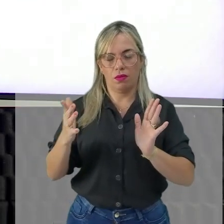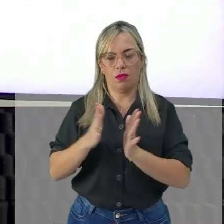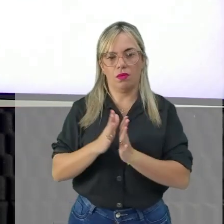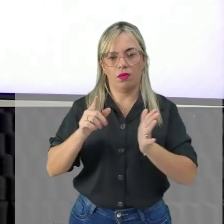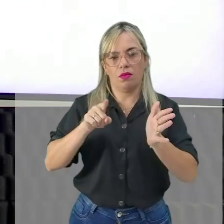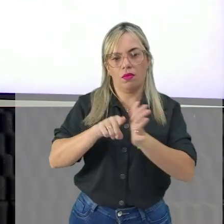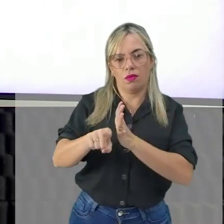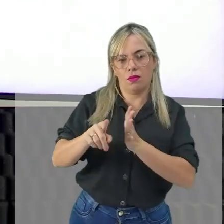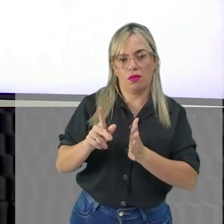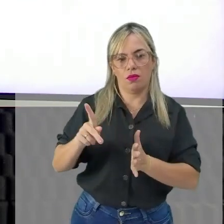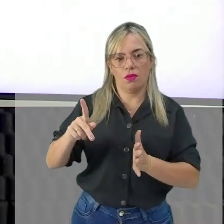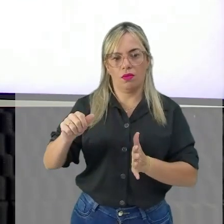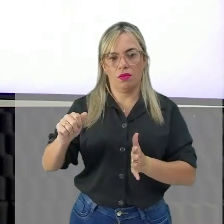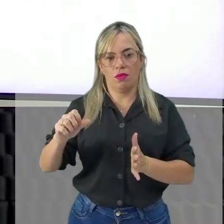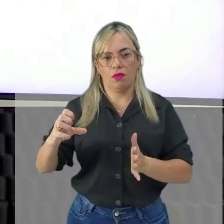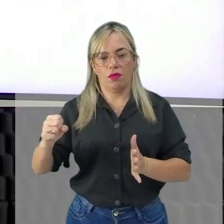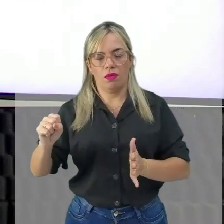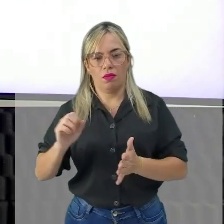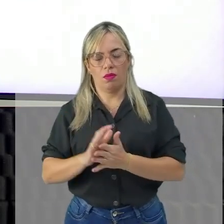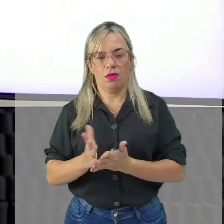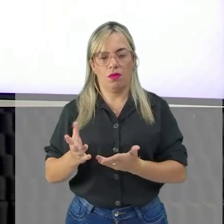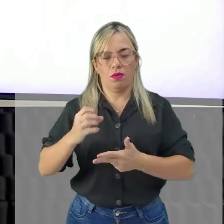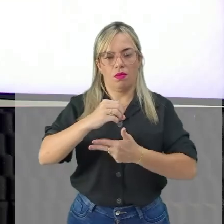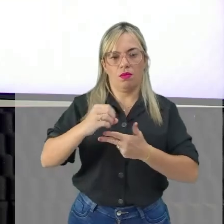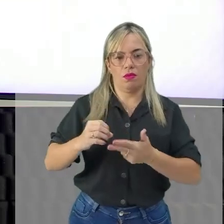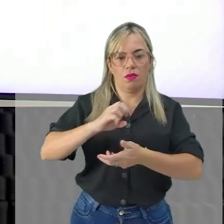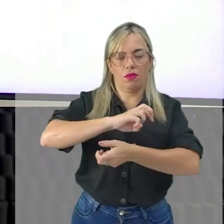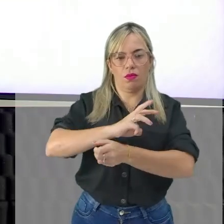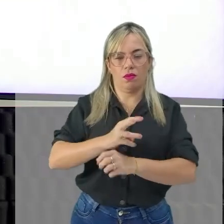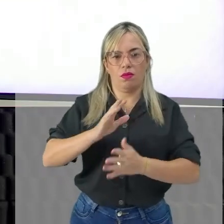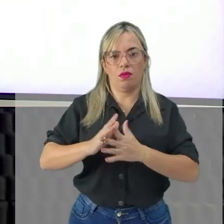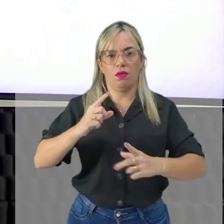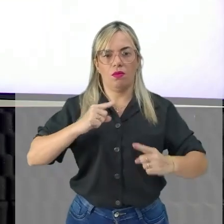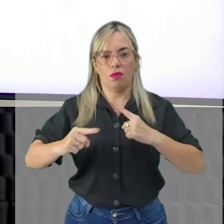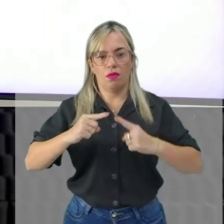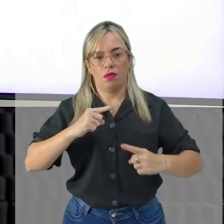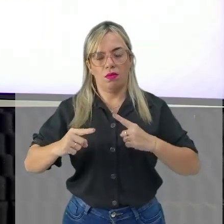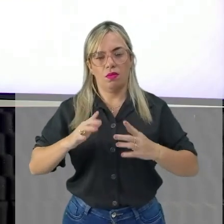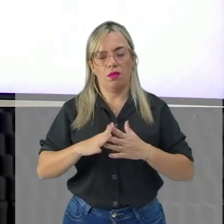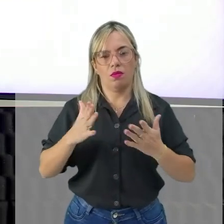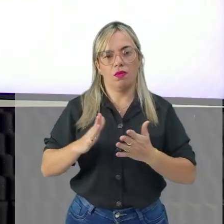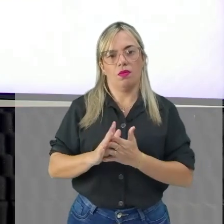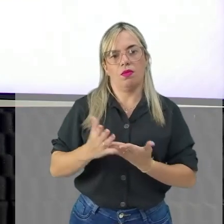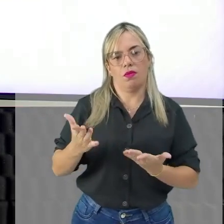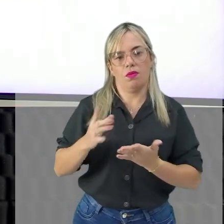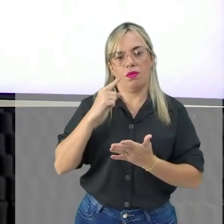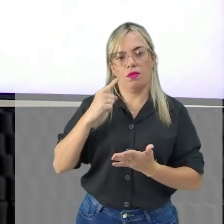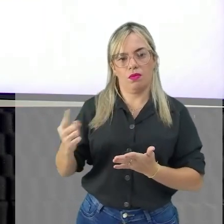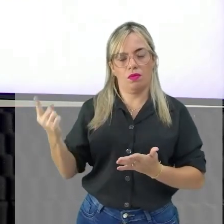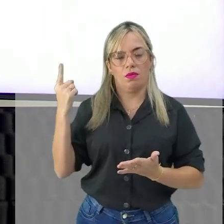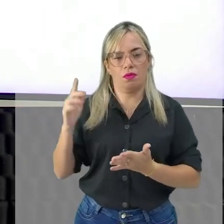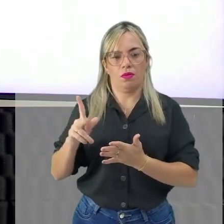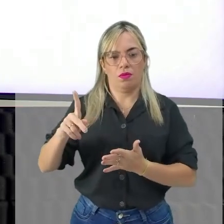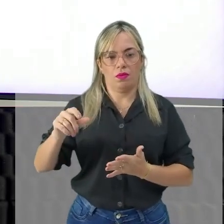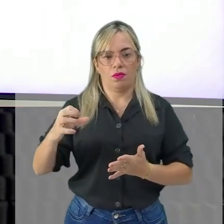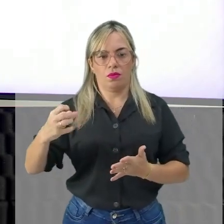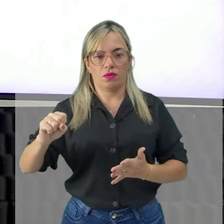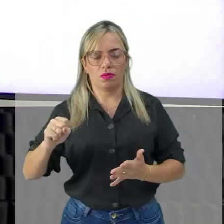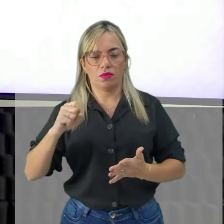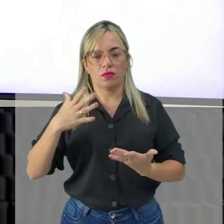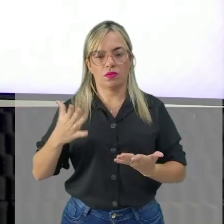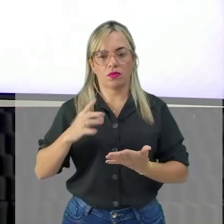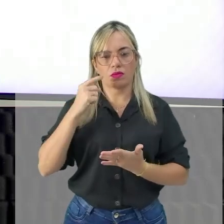questões aí, PAS, Enem, tá? Por enquanto a gente tem discutido sobre o PAS, as questões do PAS